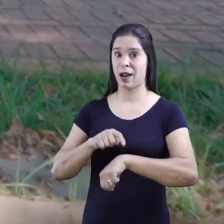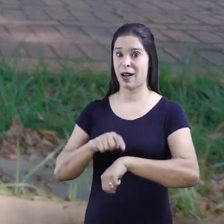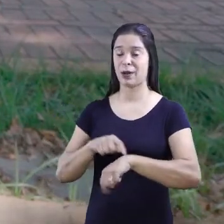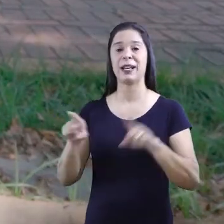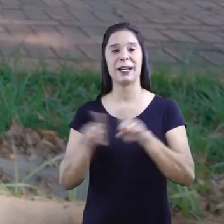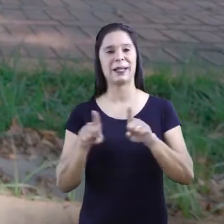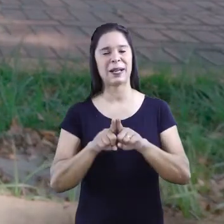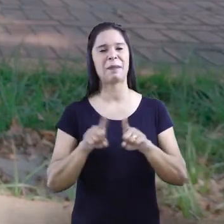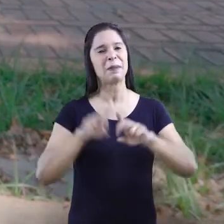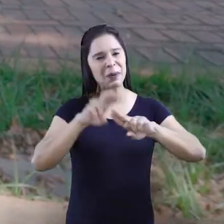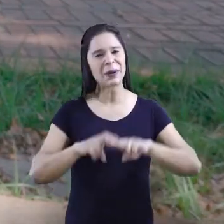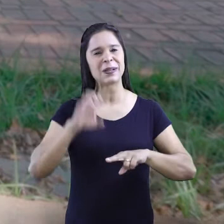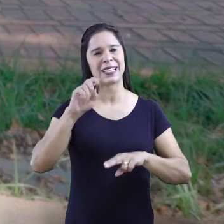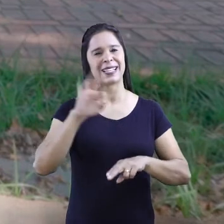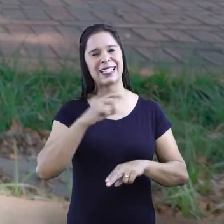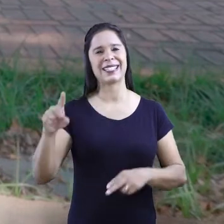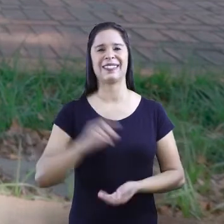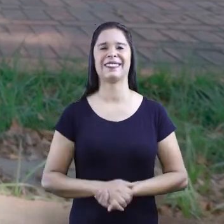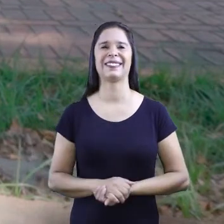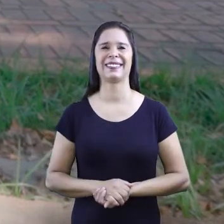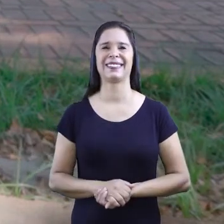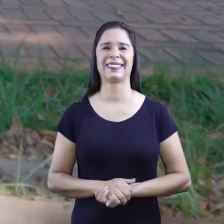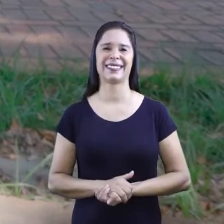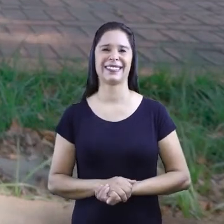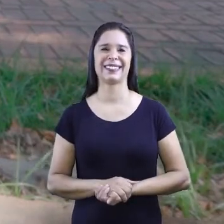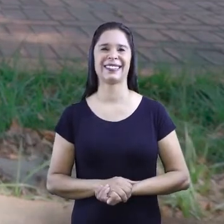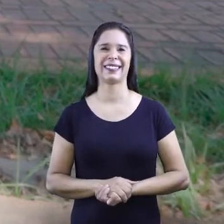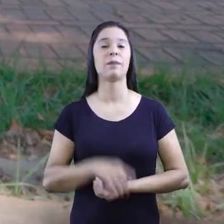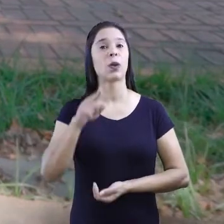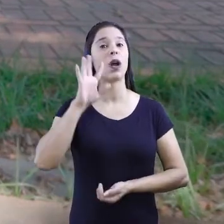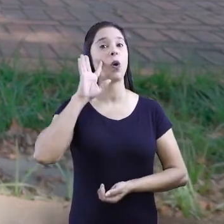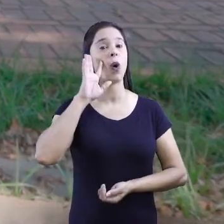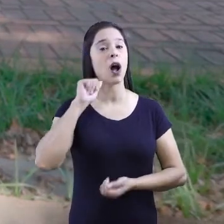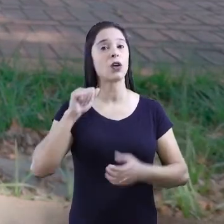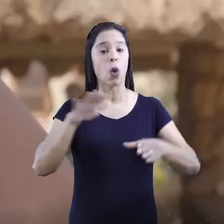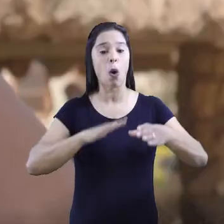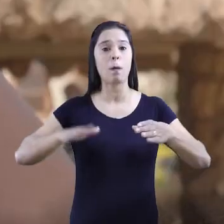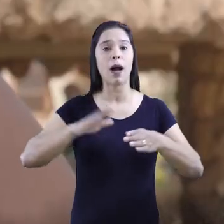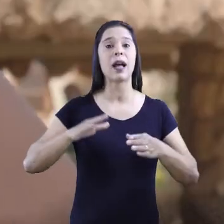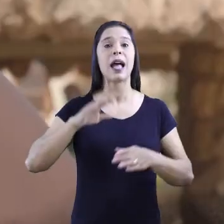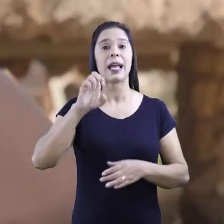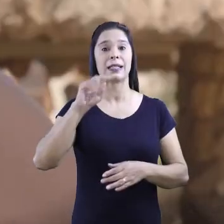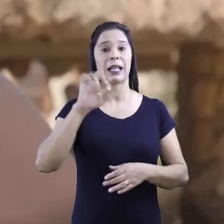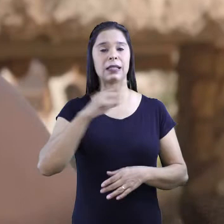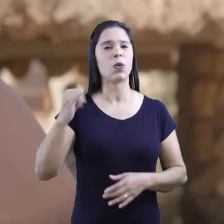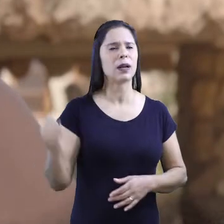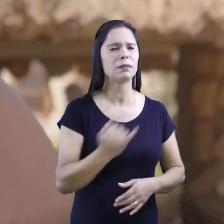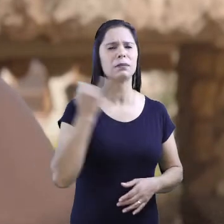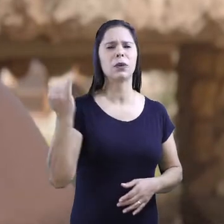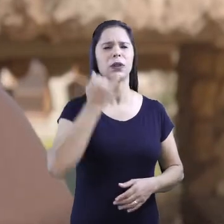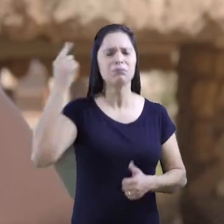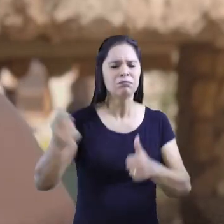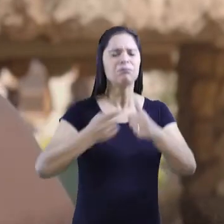do horário, das marcações da estação aqui em Matosinhos. Eu acho o bairro da estação